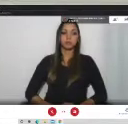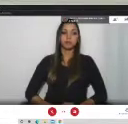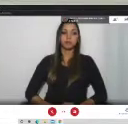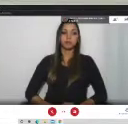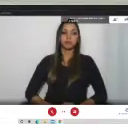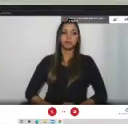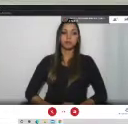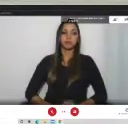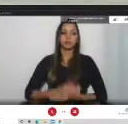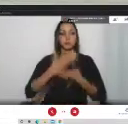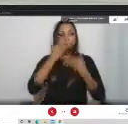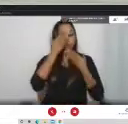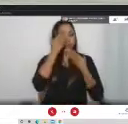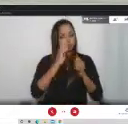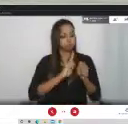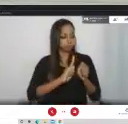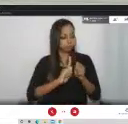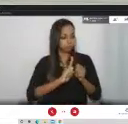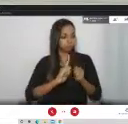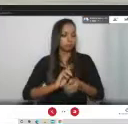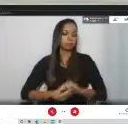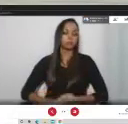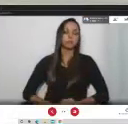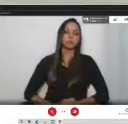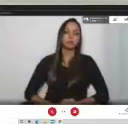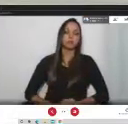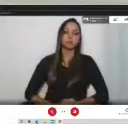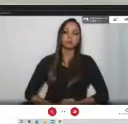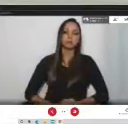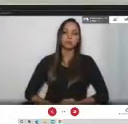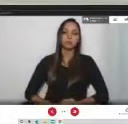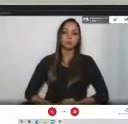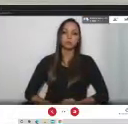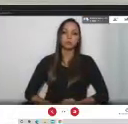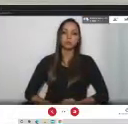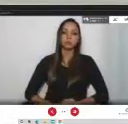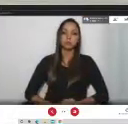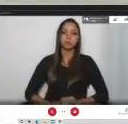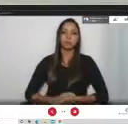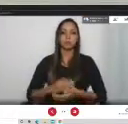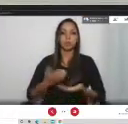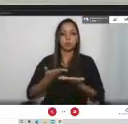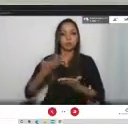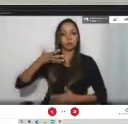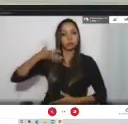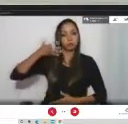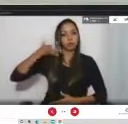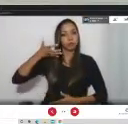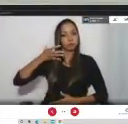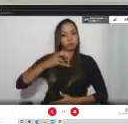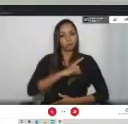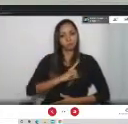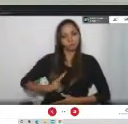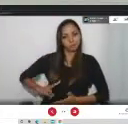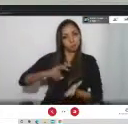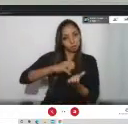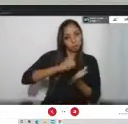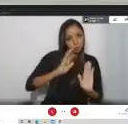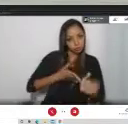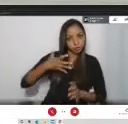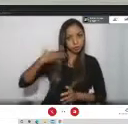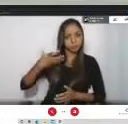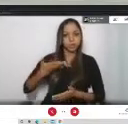Agradeço ao vereador Gustavo. Passaremos ao uso da tribuna pelos vereadores inscritos. Hoje, na primeira